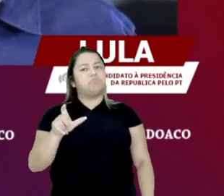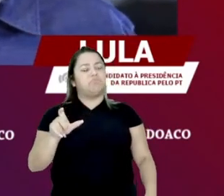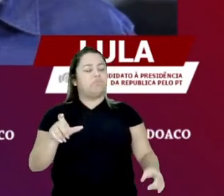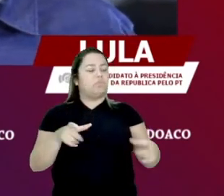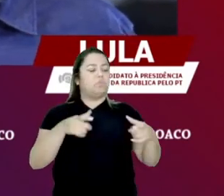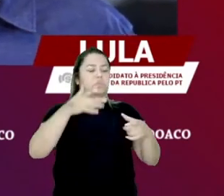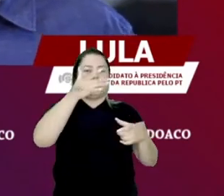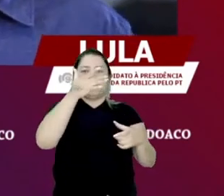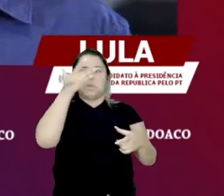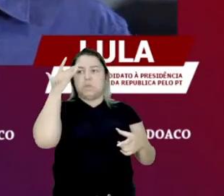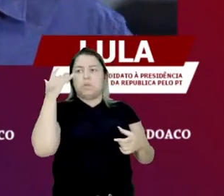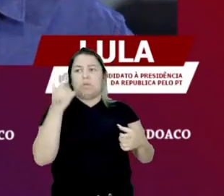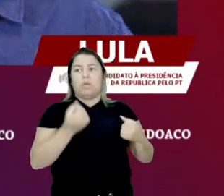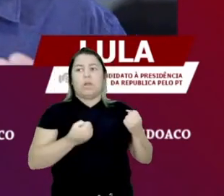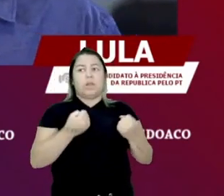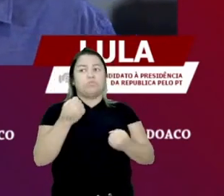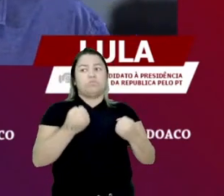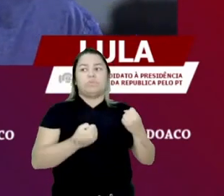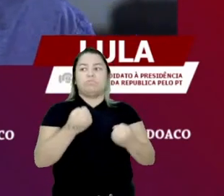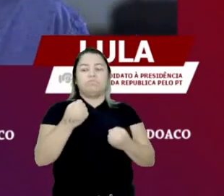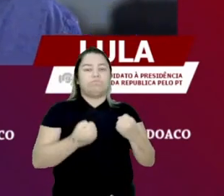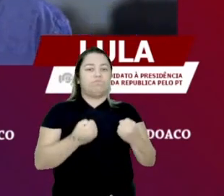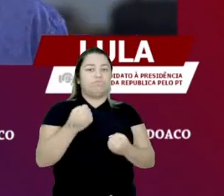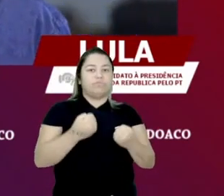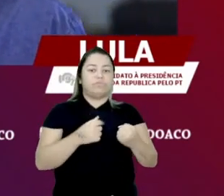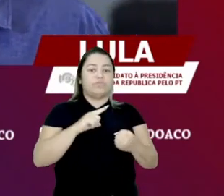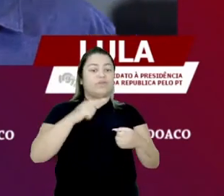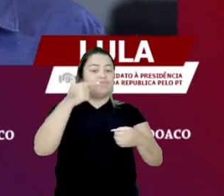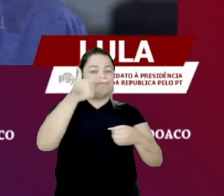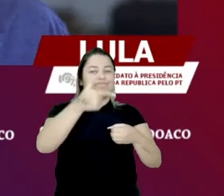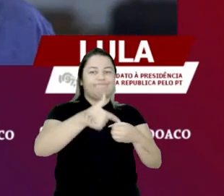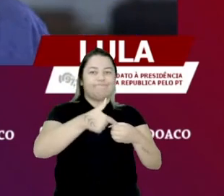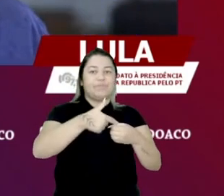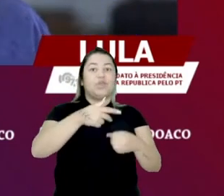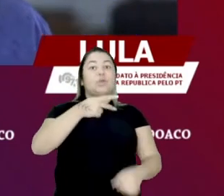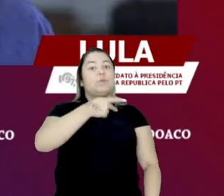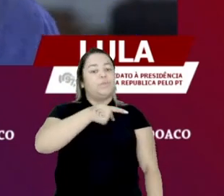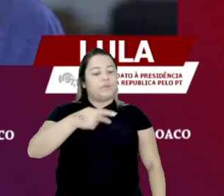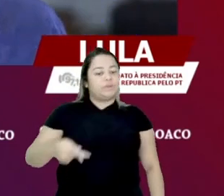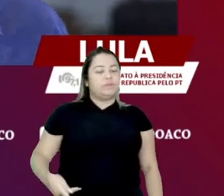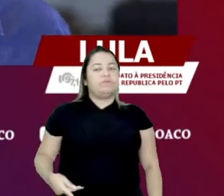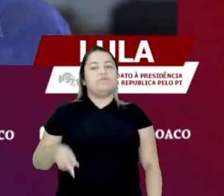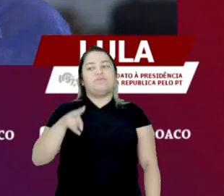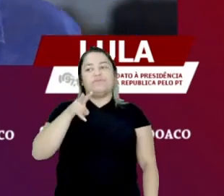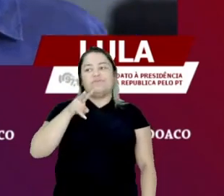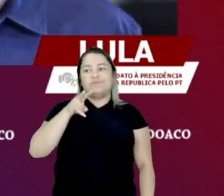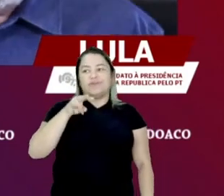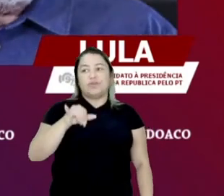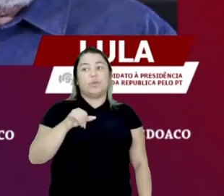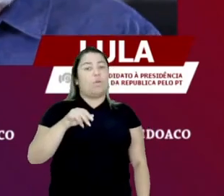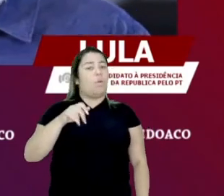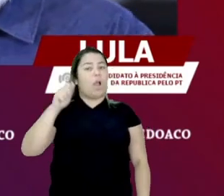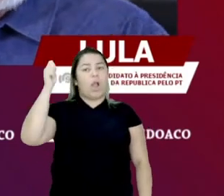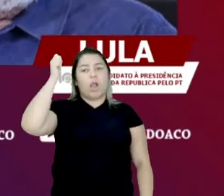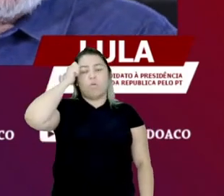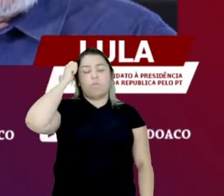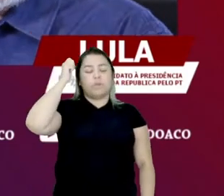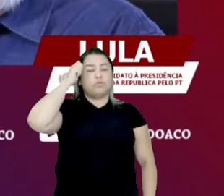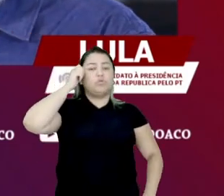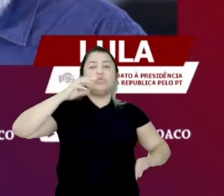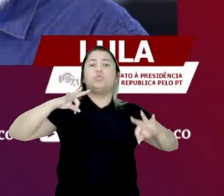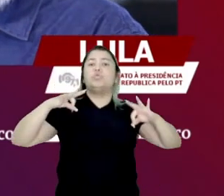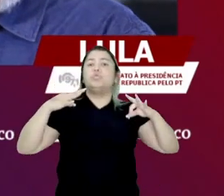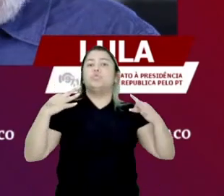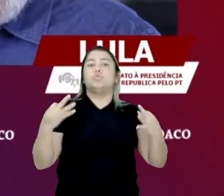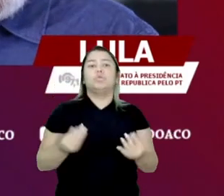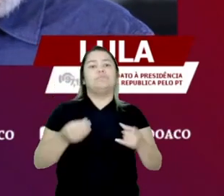brasileira. Porque quando ele diz que vai fazer compensação, ele vai fazer compensação até dezembro. Depois de dezembro, eu quero saber quem